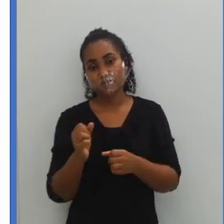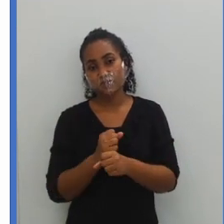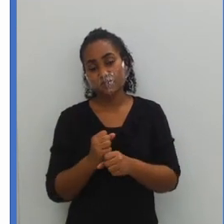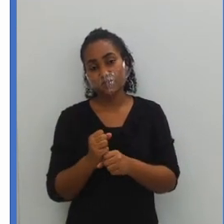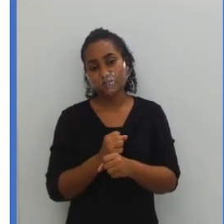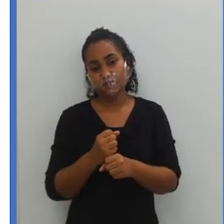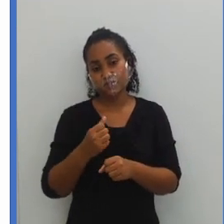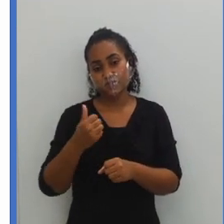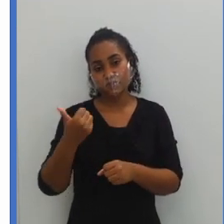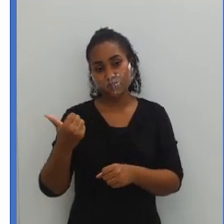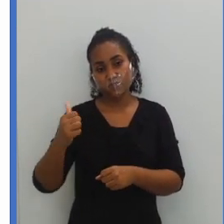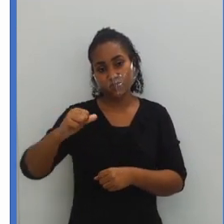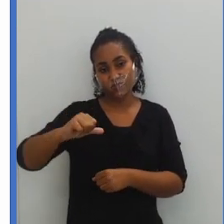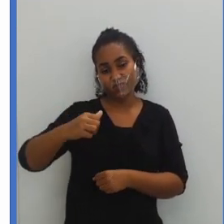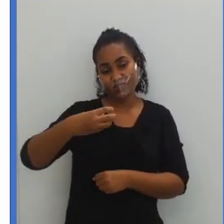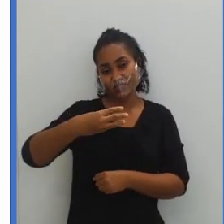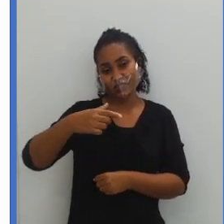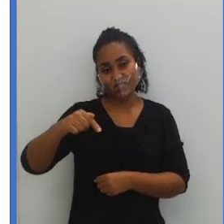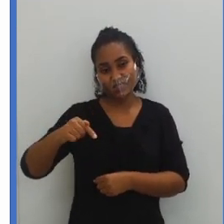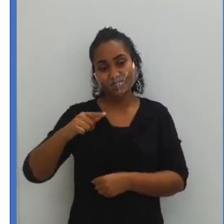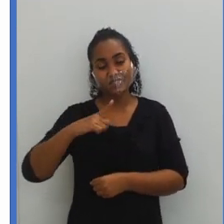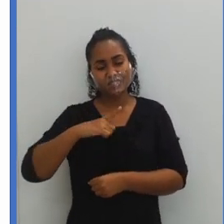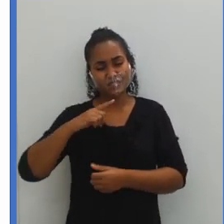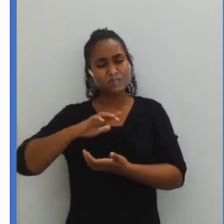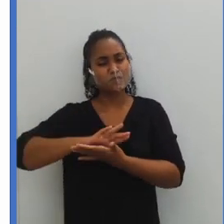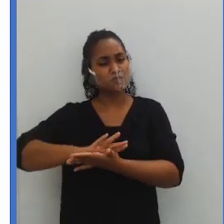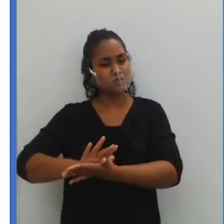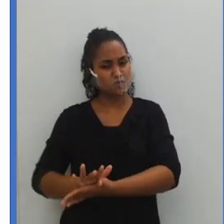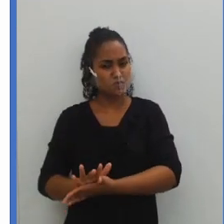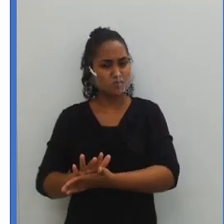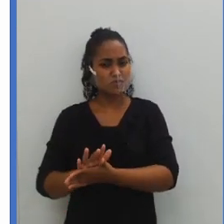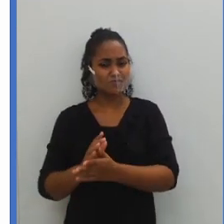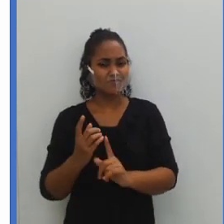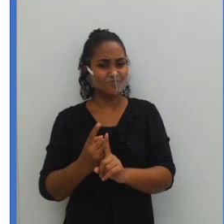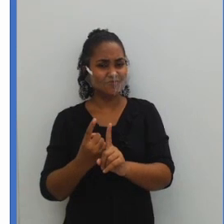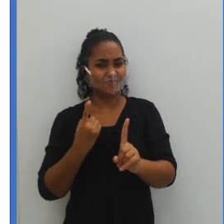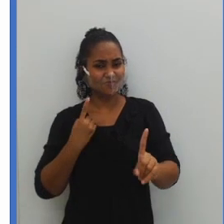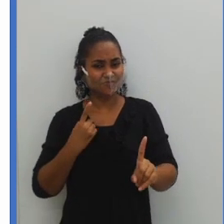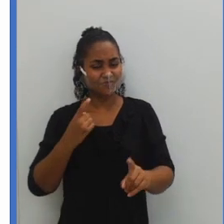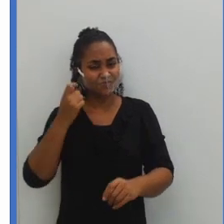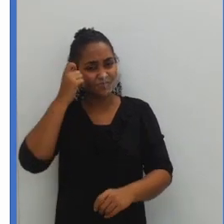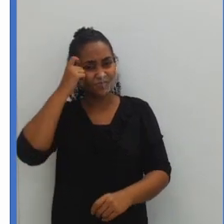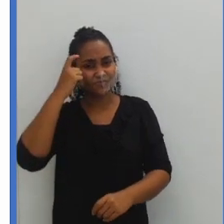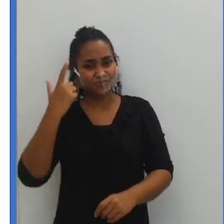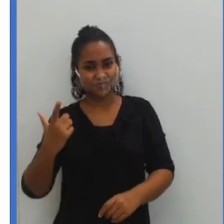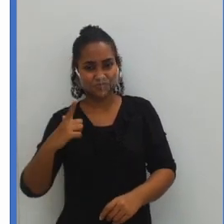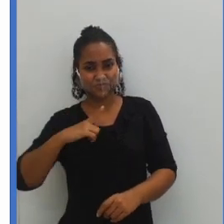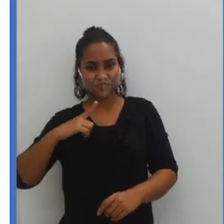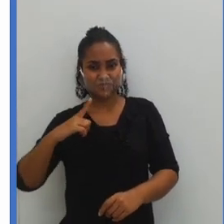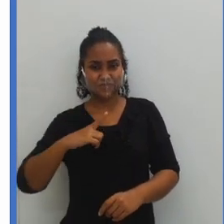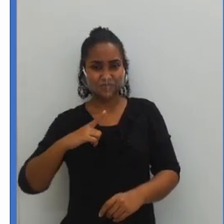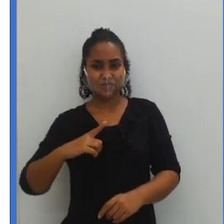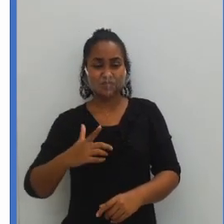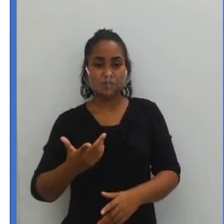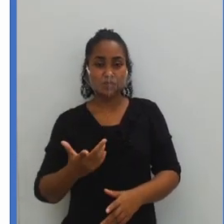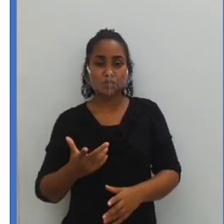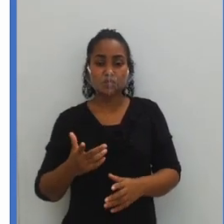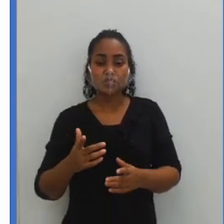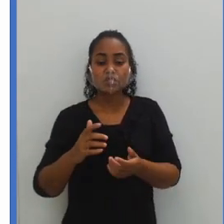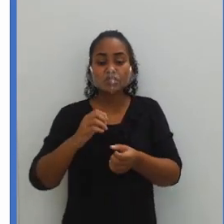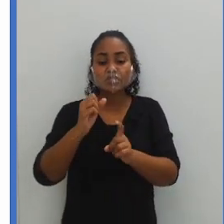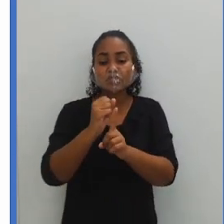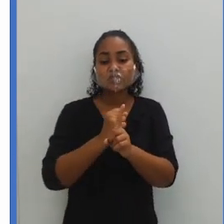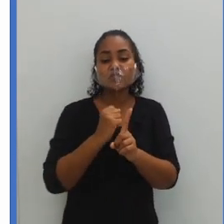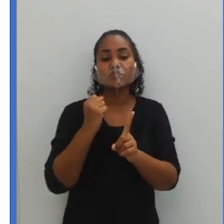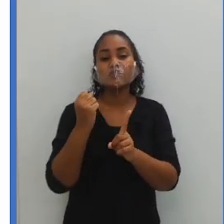em 1937 existia esse preconceito. E para afastar a imagem marginalizada que a capoeira tinha